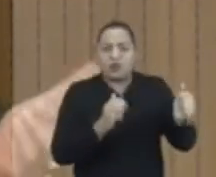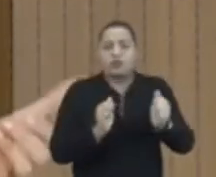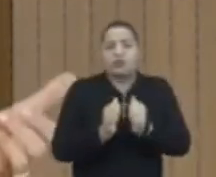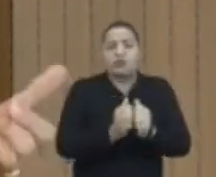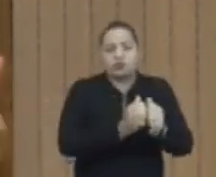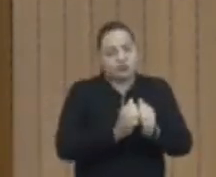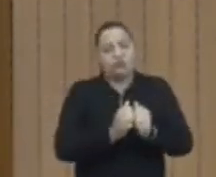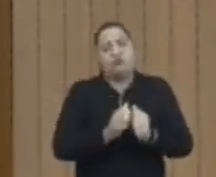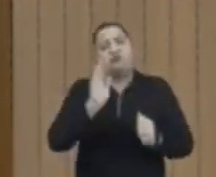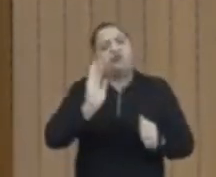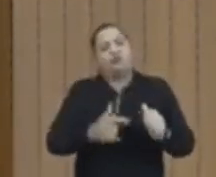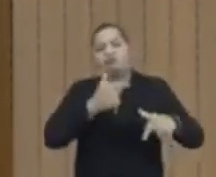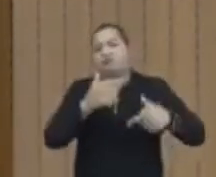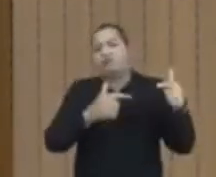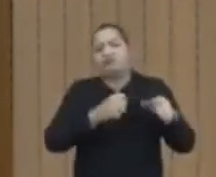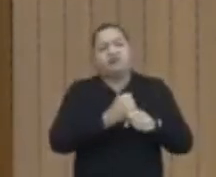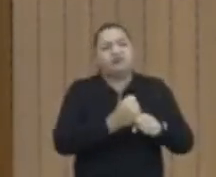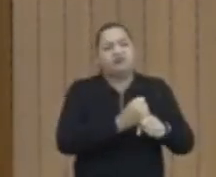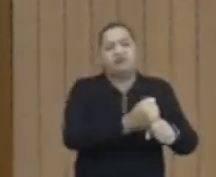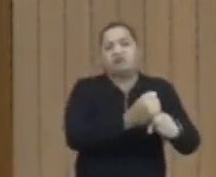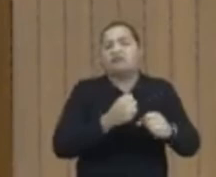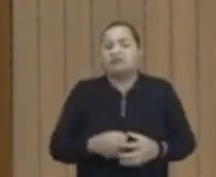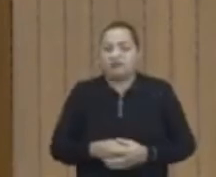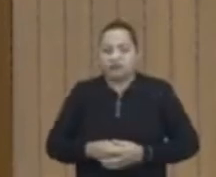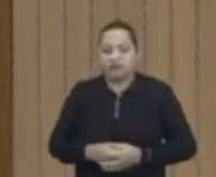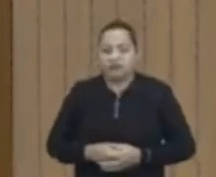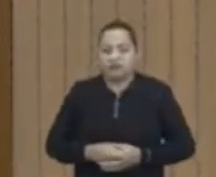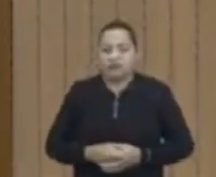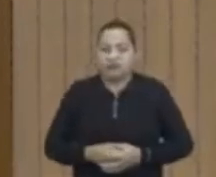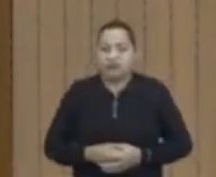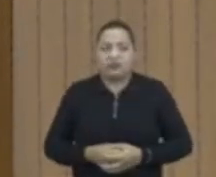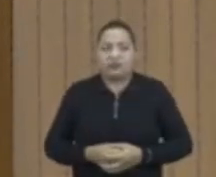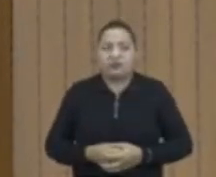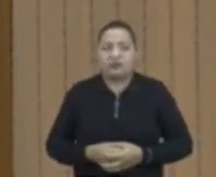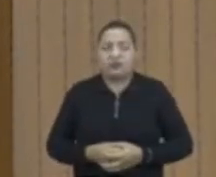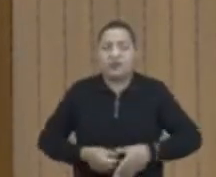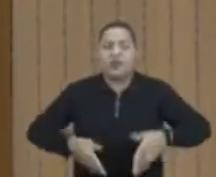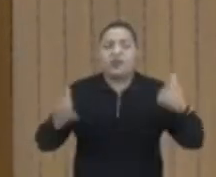já fez, e tanto fará ainda, agora com mais